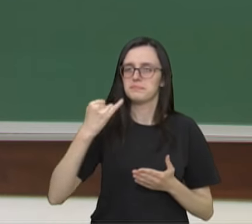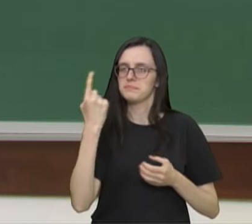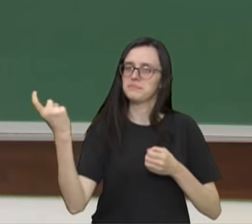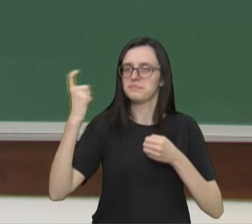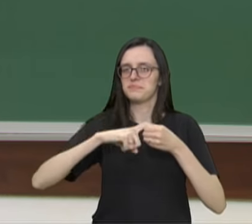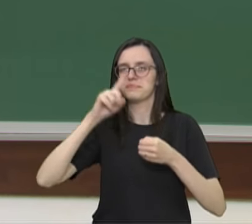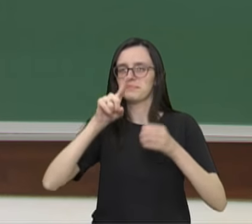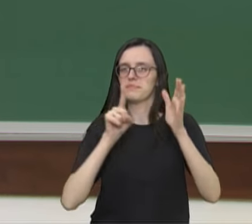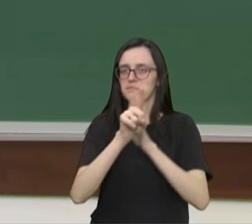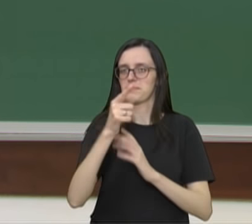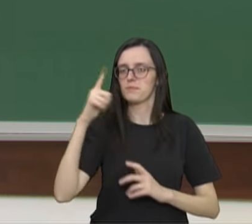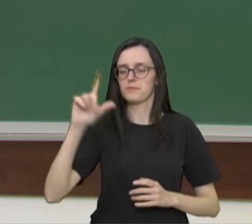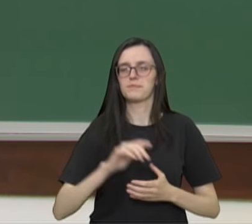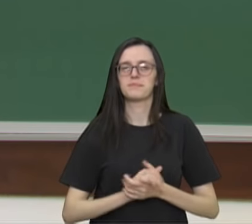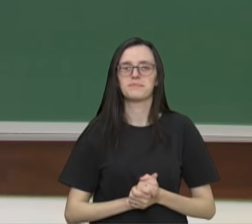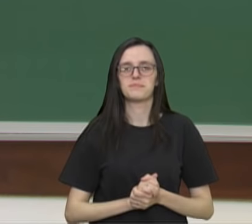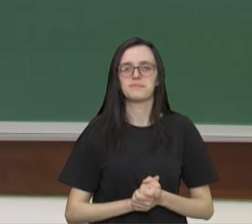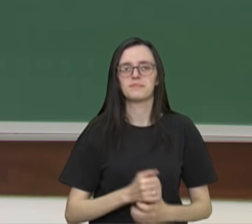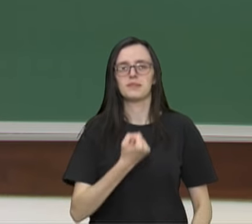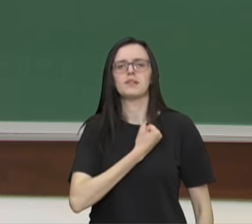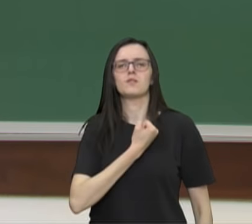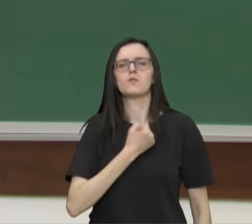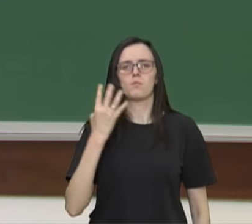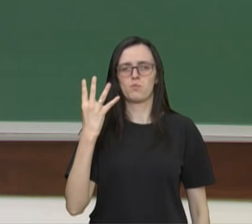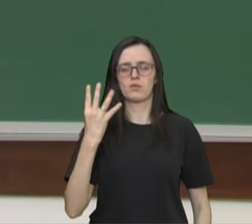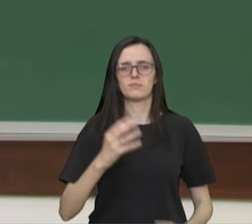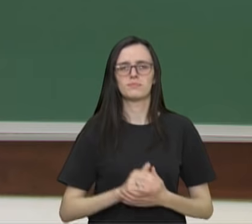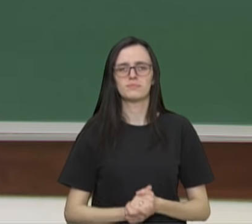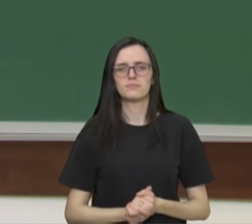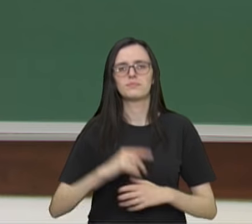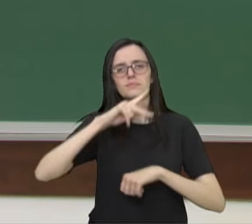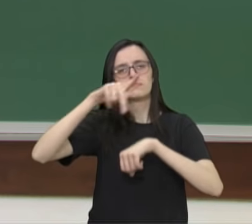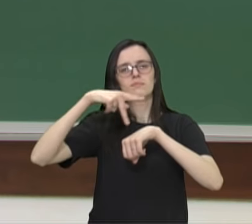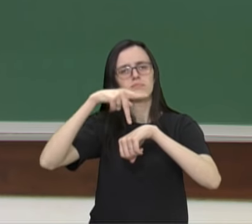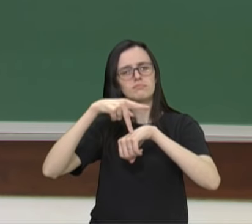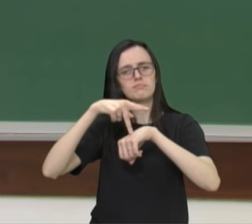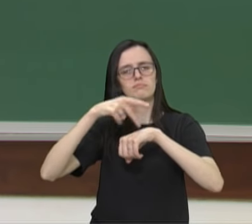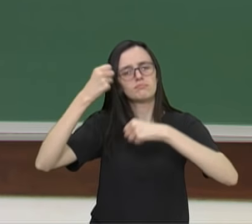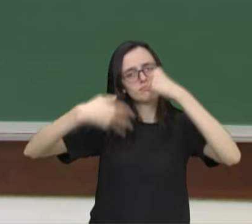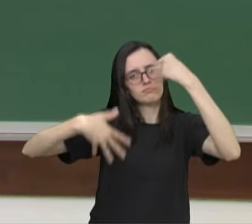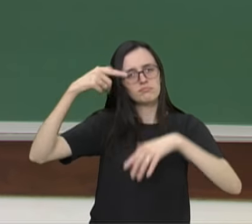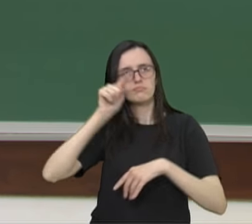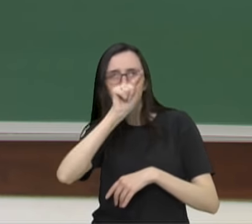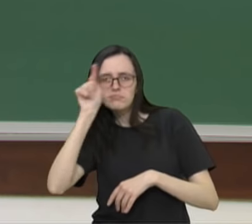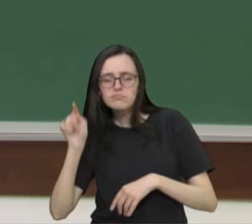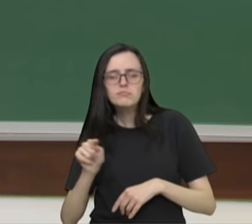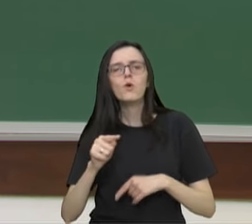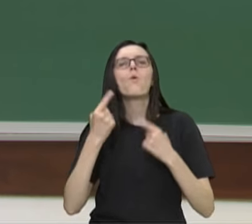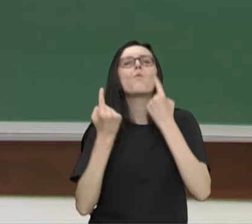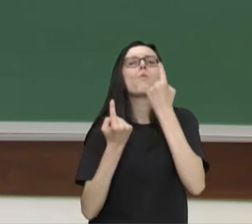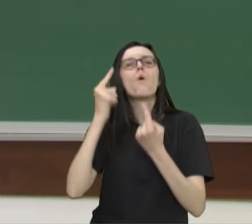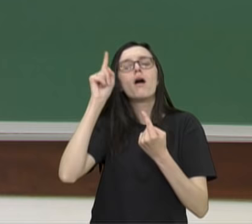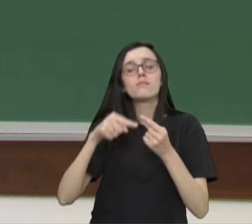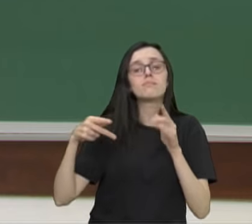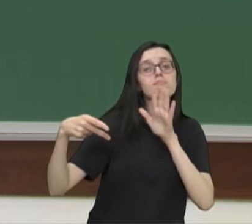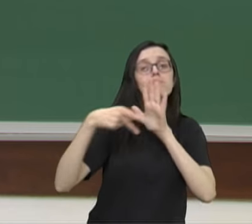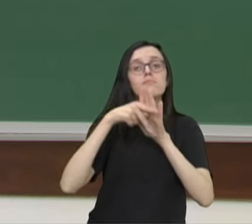quiz o número 4 dos países citados qual deles faz parte do rol